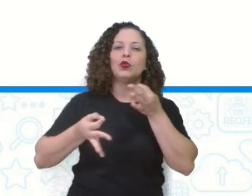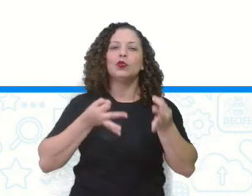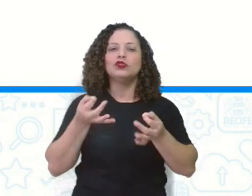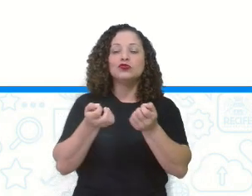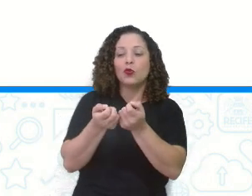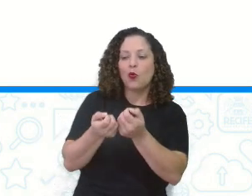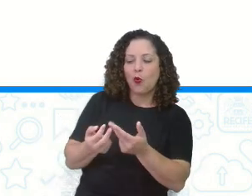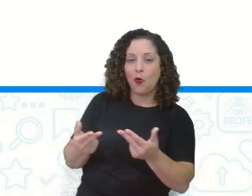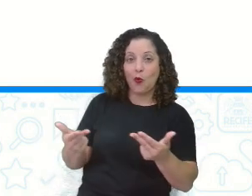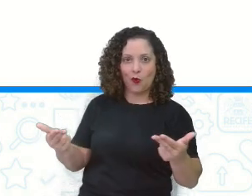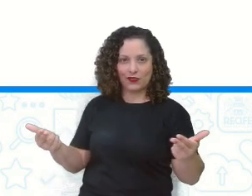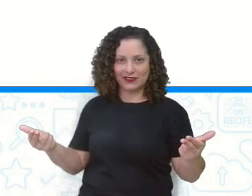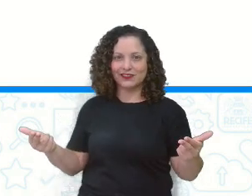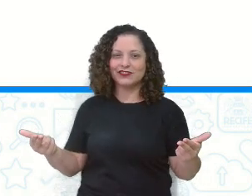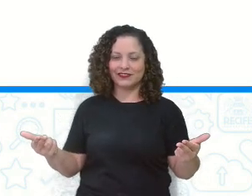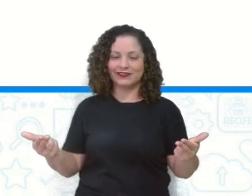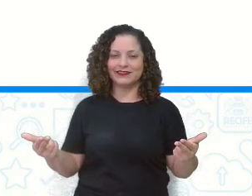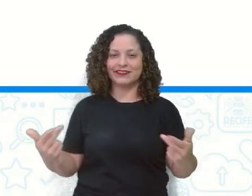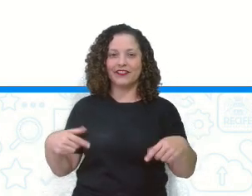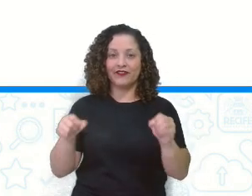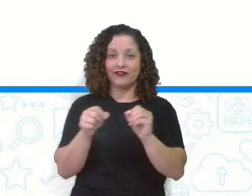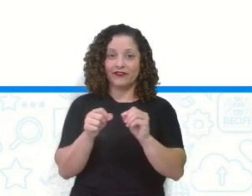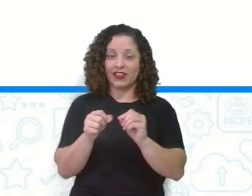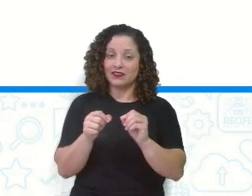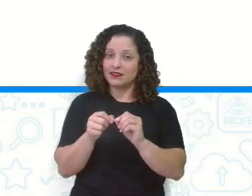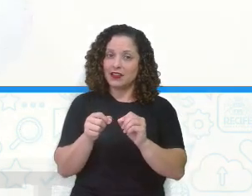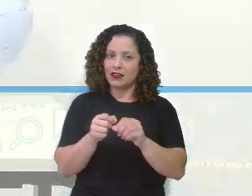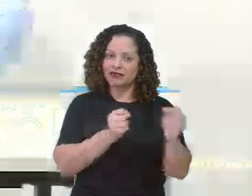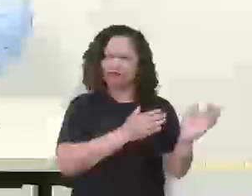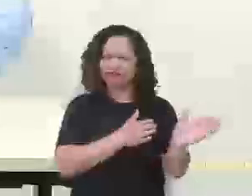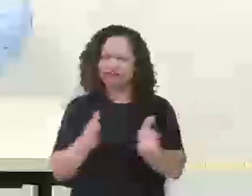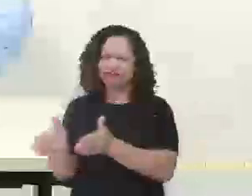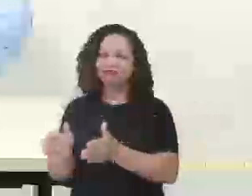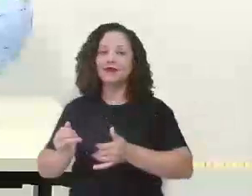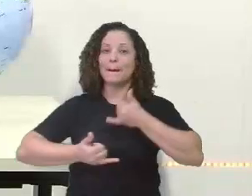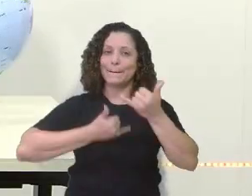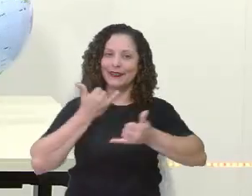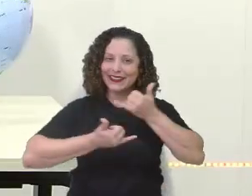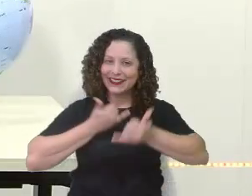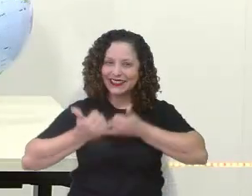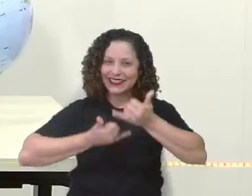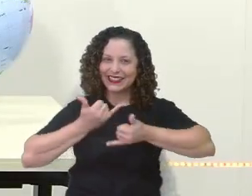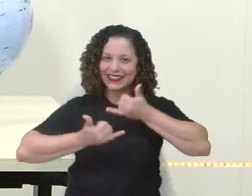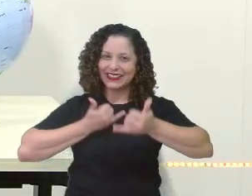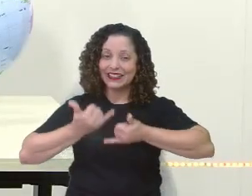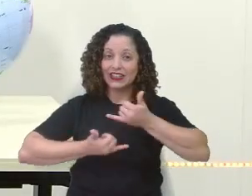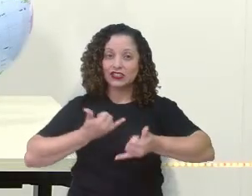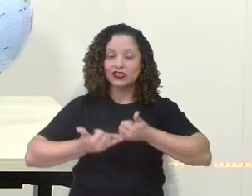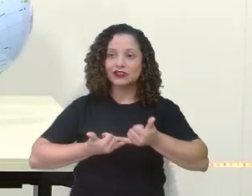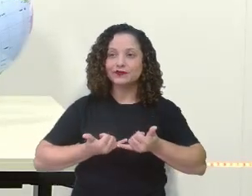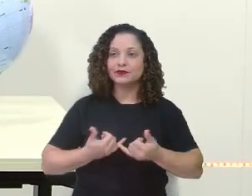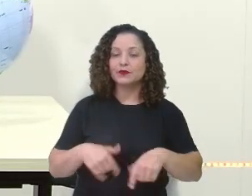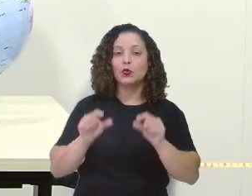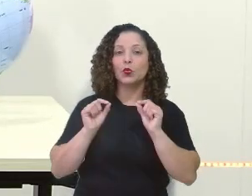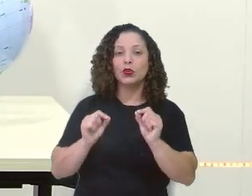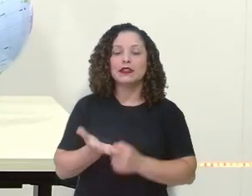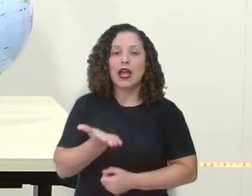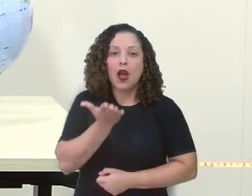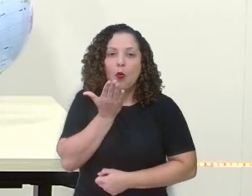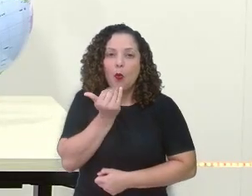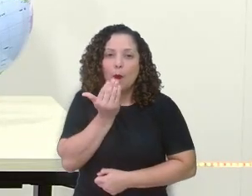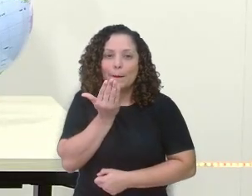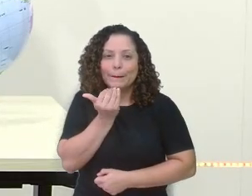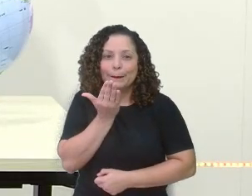mesmas coisas que a gente faz no nosso dia a dia, das brincadeiras, do gosto na comida, o que a